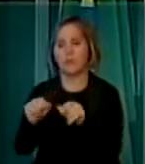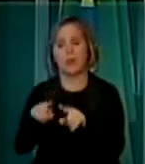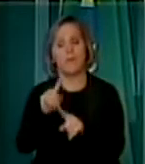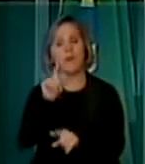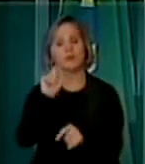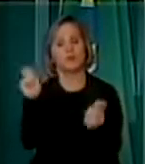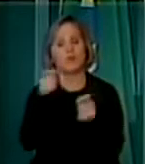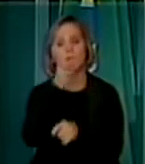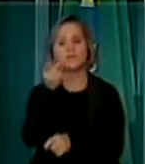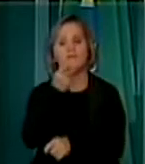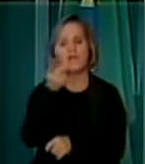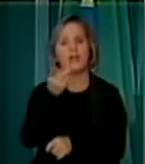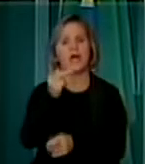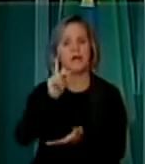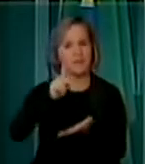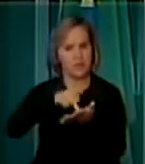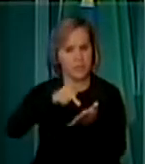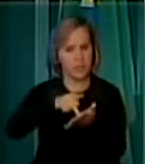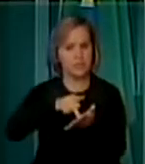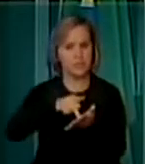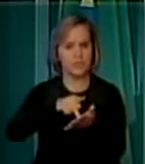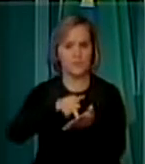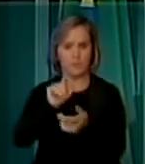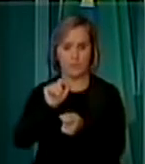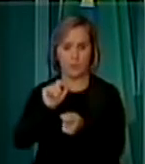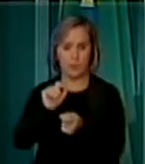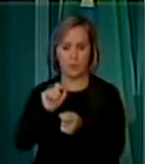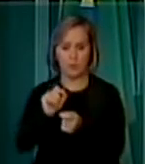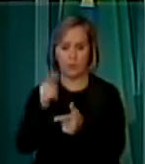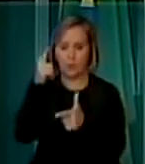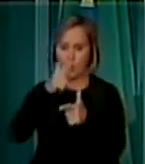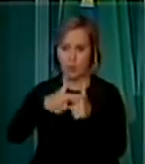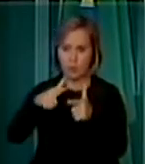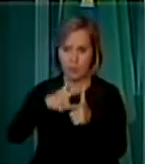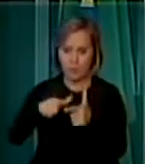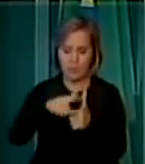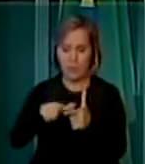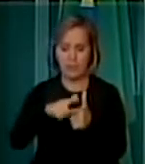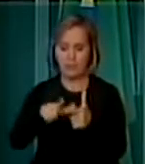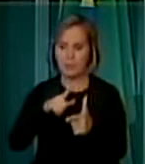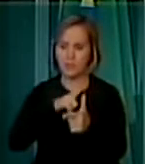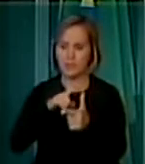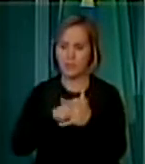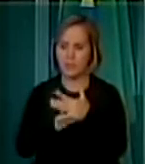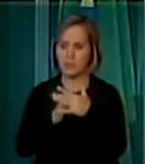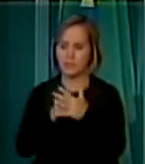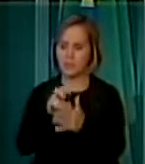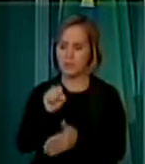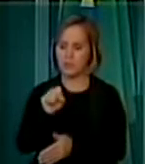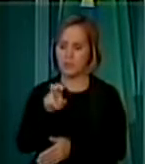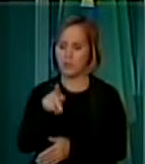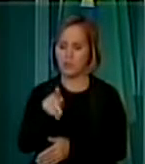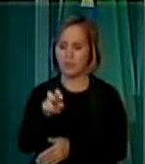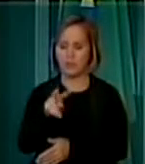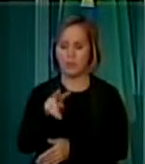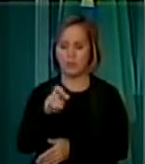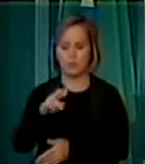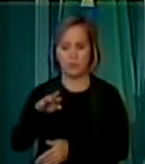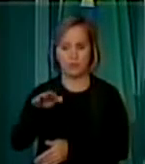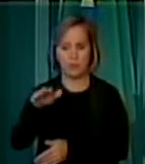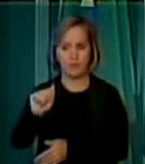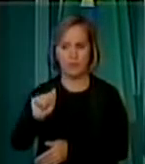ser dito, e com veemência, é que os problemas envolvendo a Supervia estão sendo cada vez